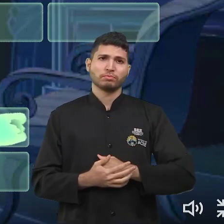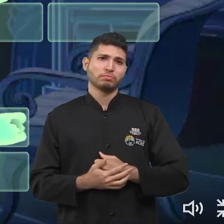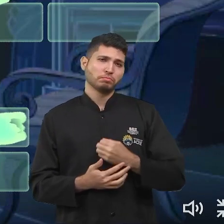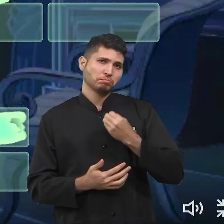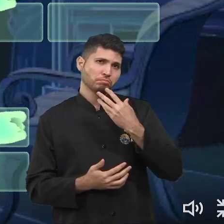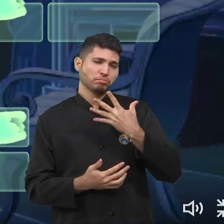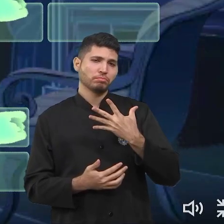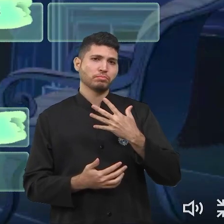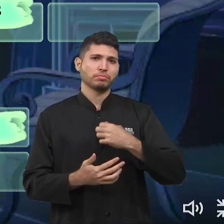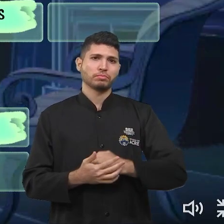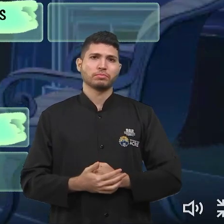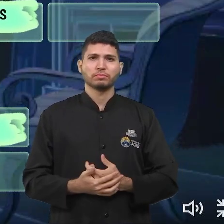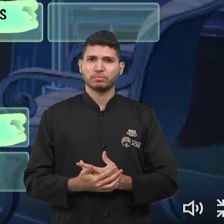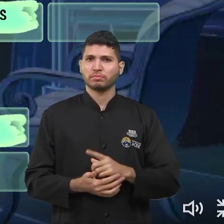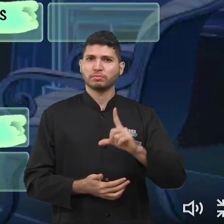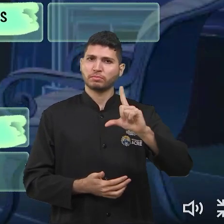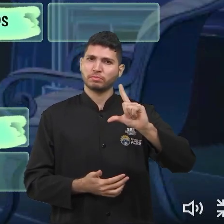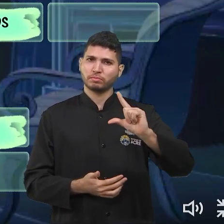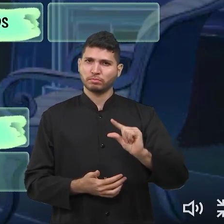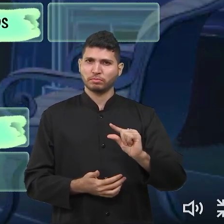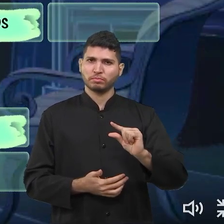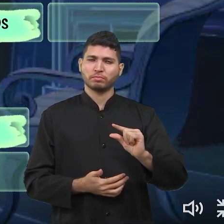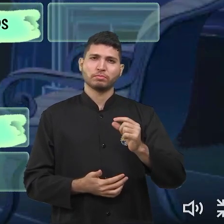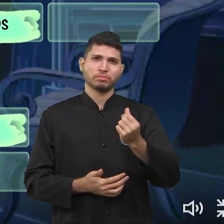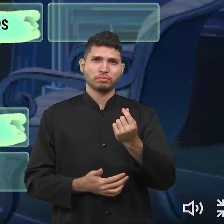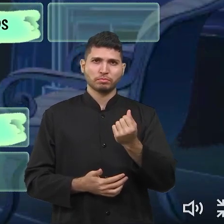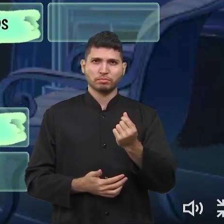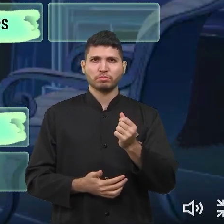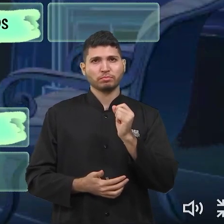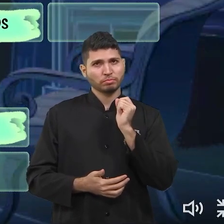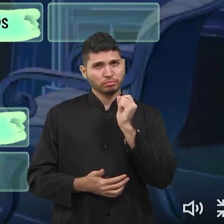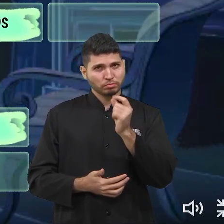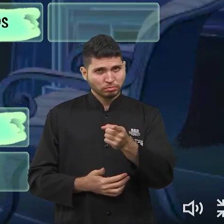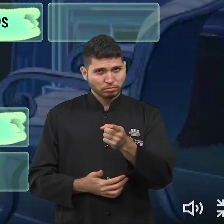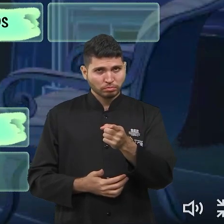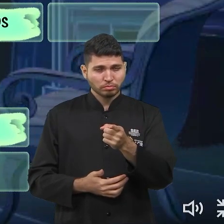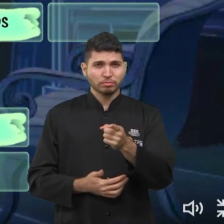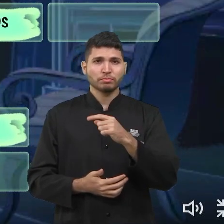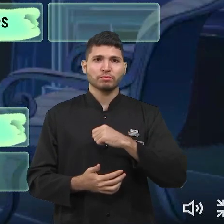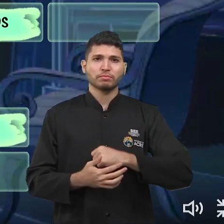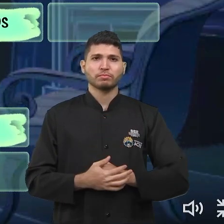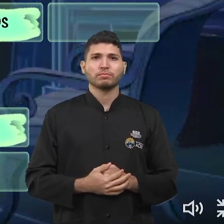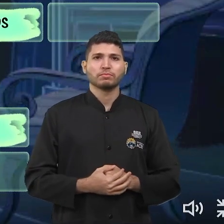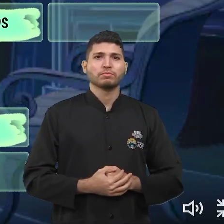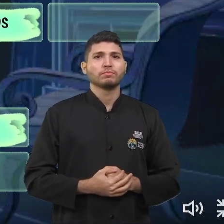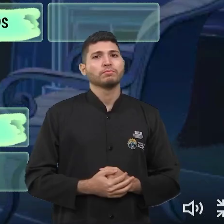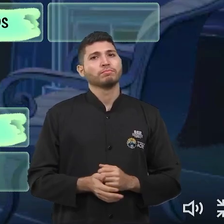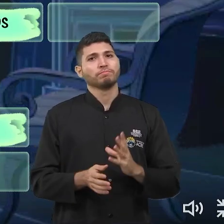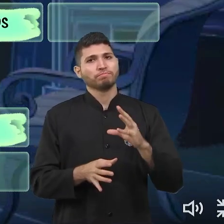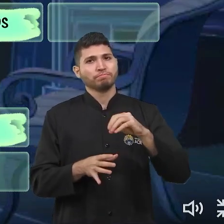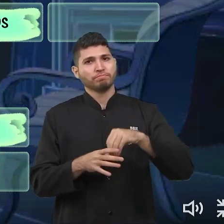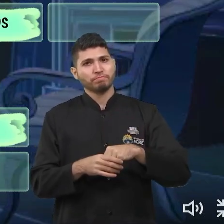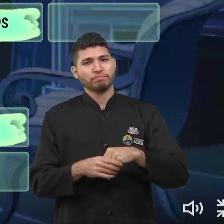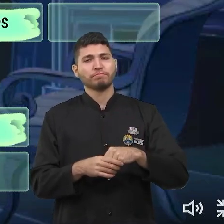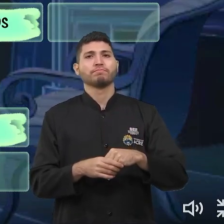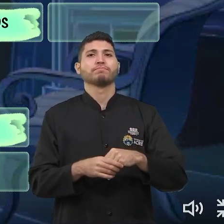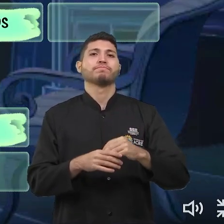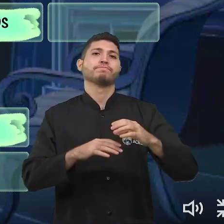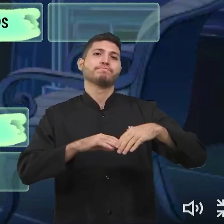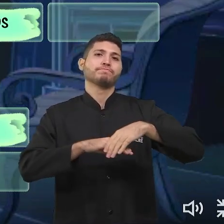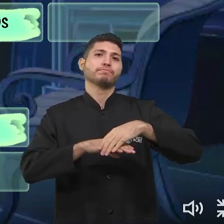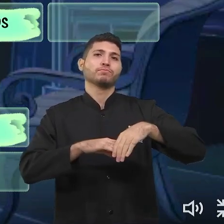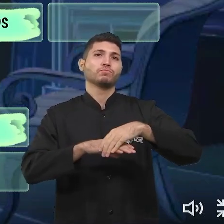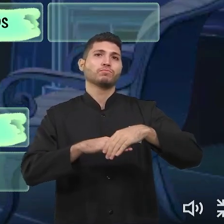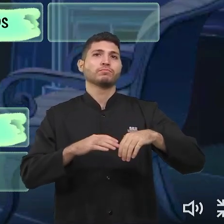Menos, tenho menos dinheiro que você. Quantidade, dentro. Lugar, a sapatilha está dentro do